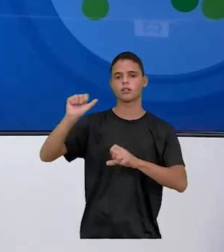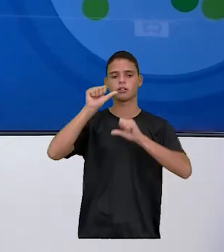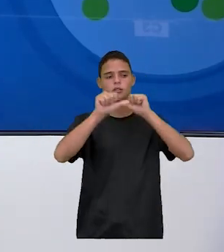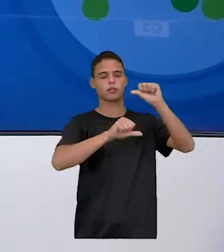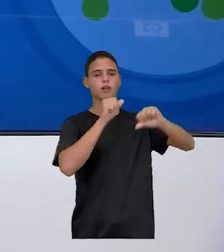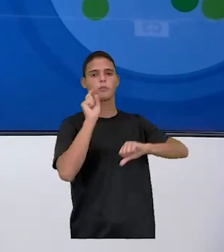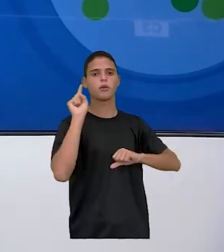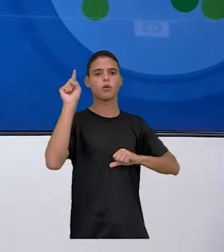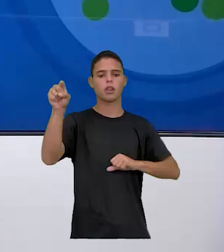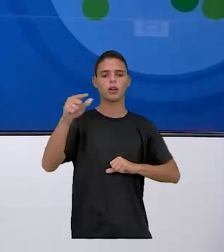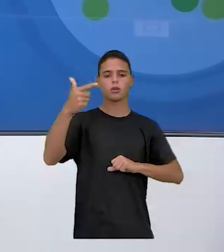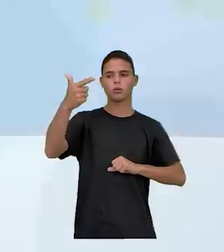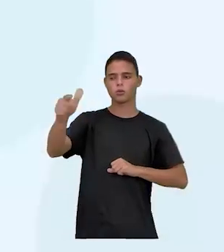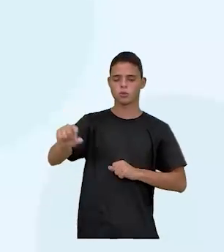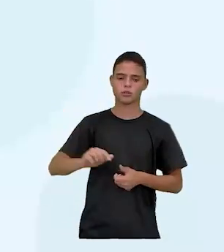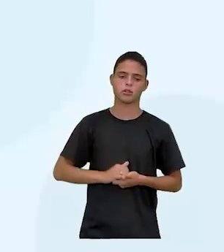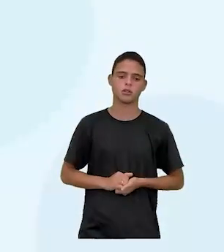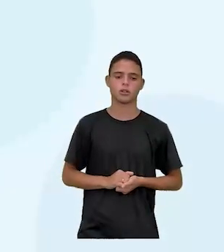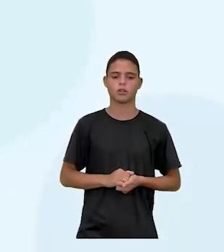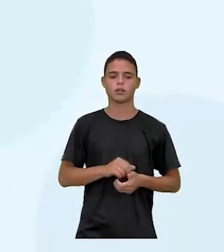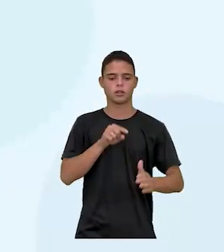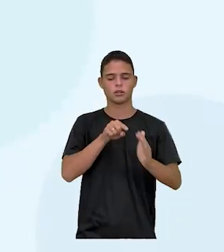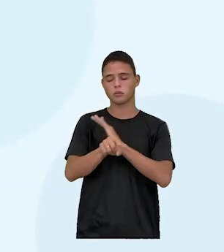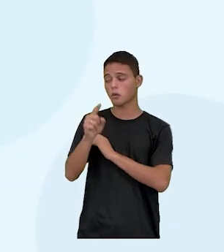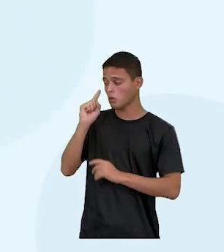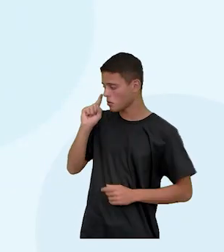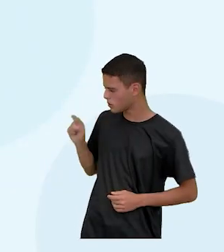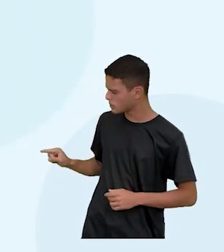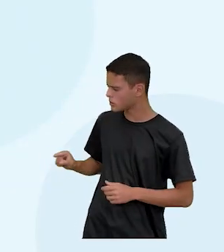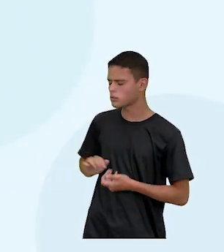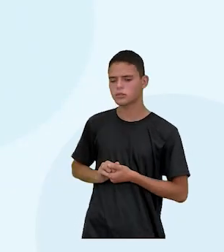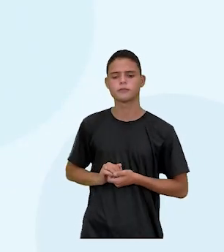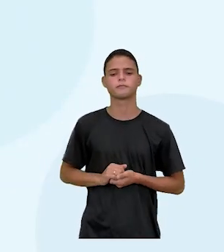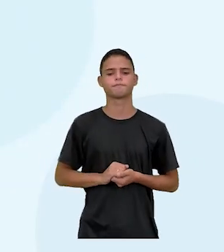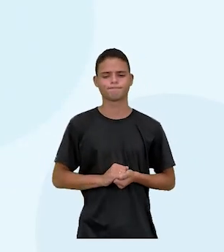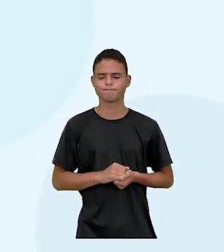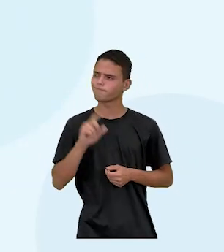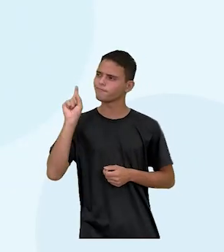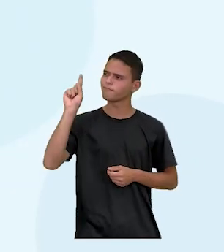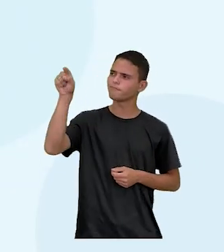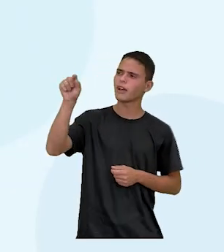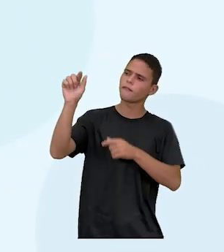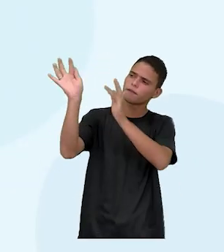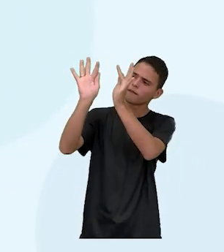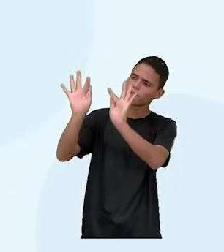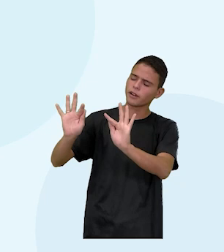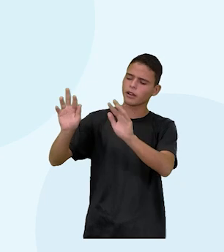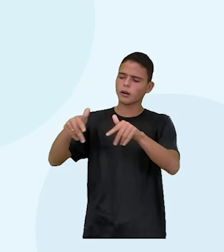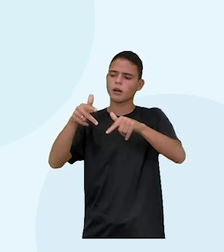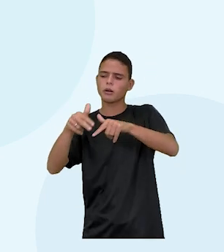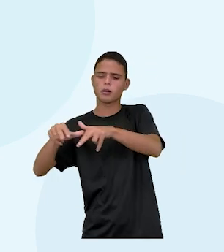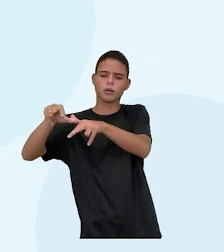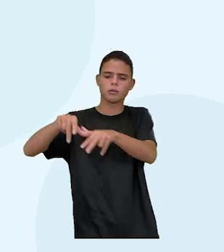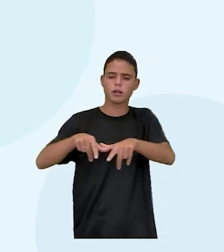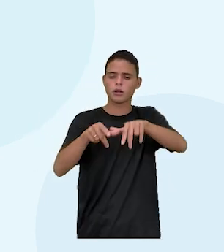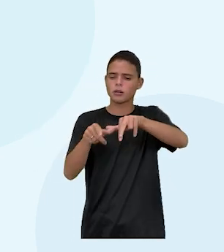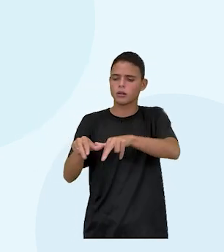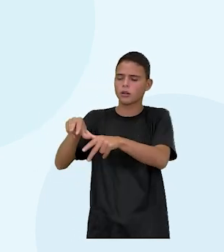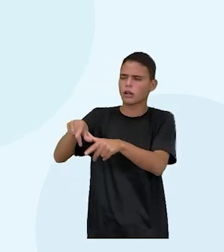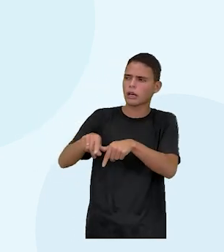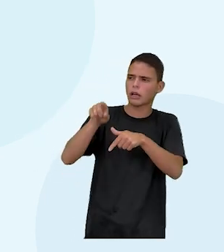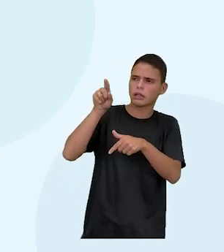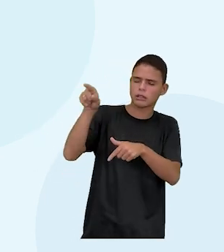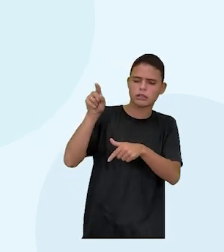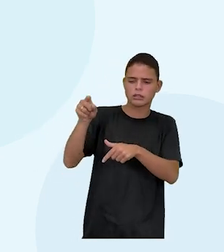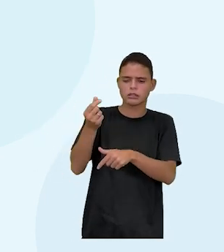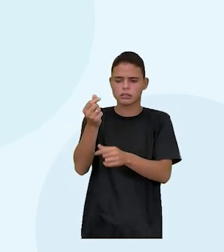outra coisa. Então na tela a pergunta para vocês, olha só. Lá todos vivem felizes, todos dançam no terreiro, a gente lá não se vende como